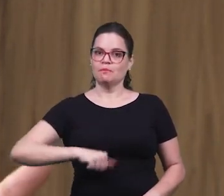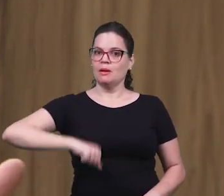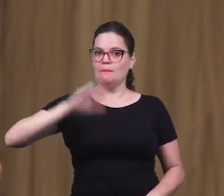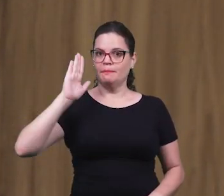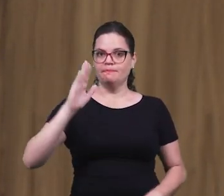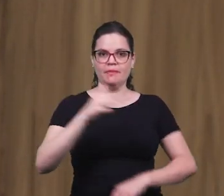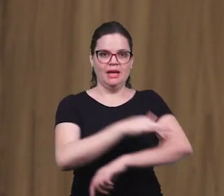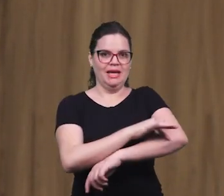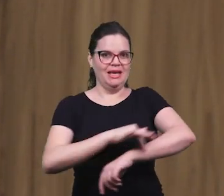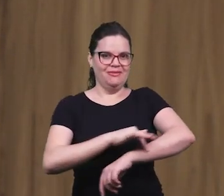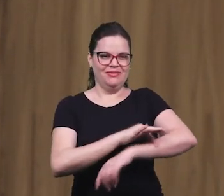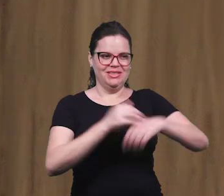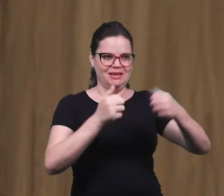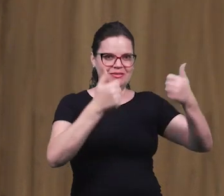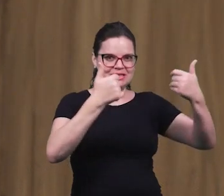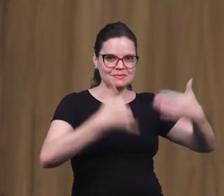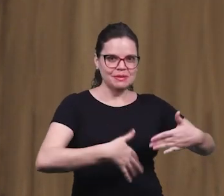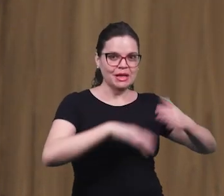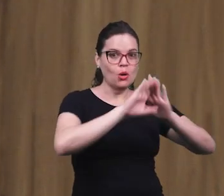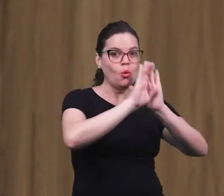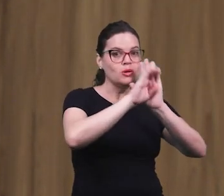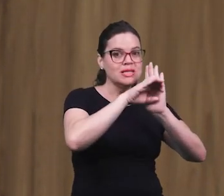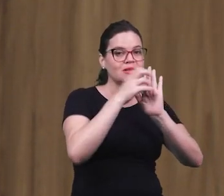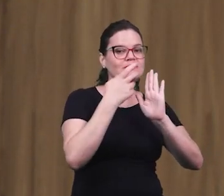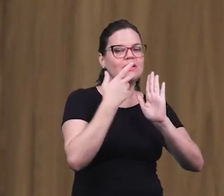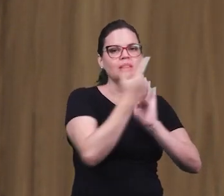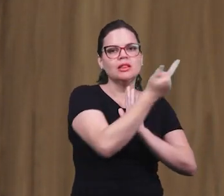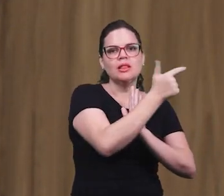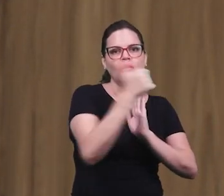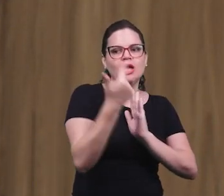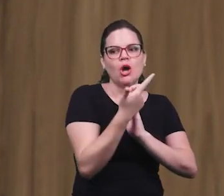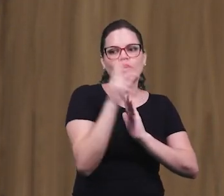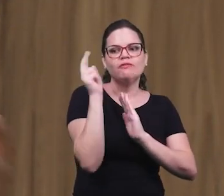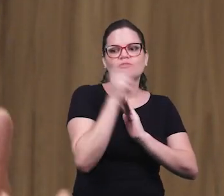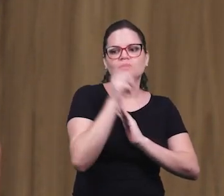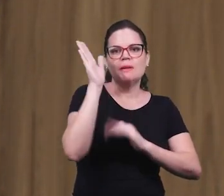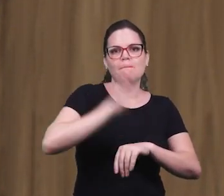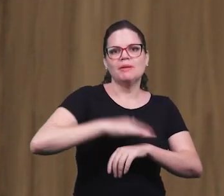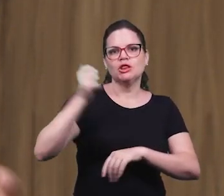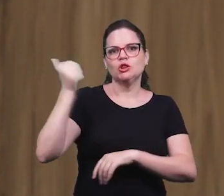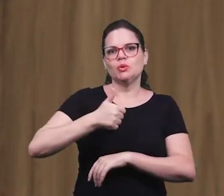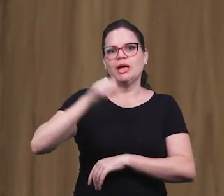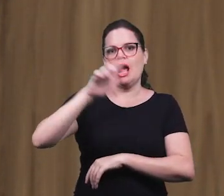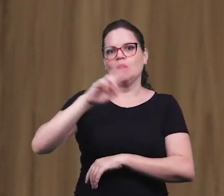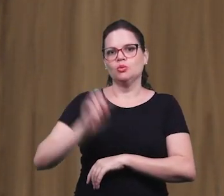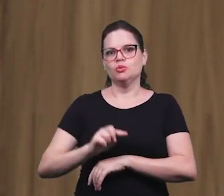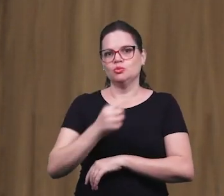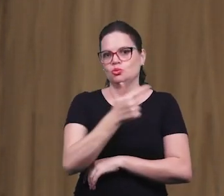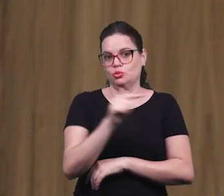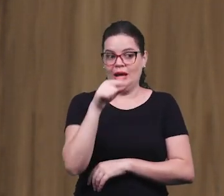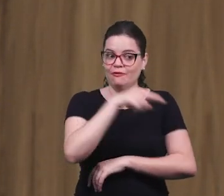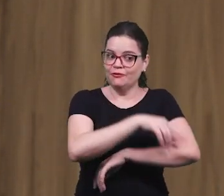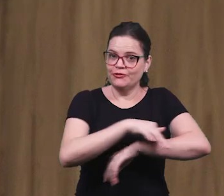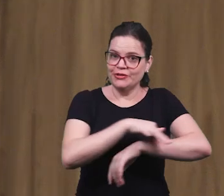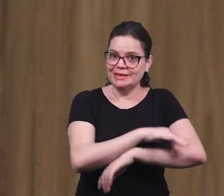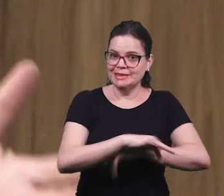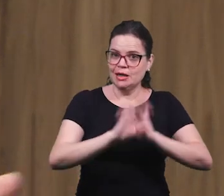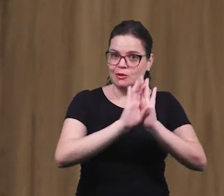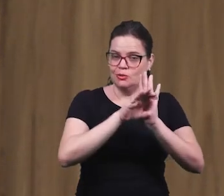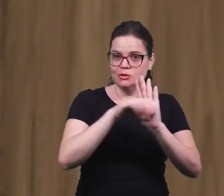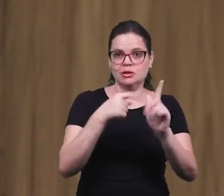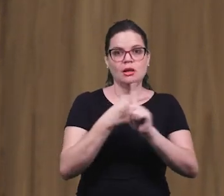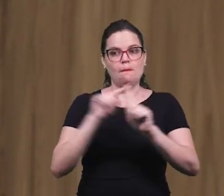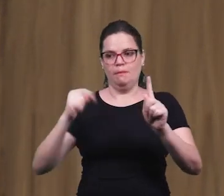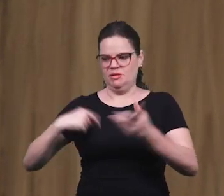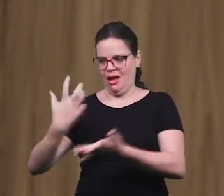nada é mais rápido que a velocidade da luz. Ele quebra a questão do espaço-tempo, porque ele vai ser